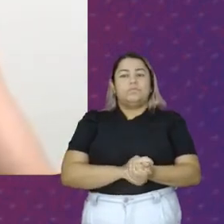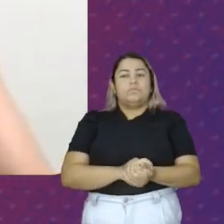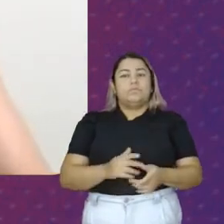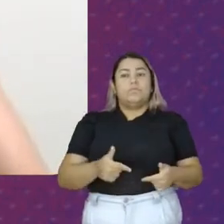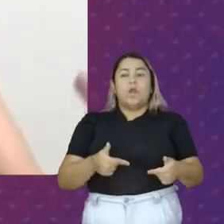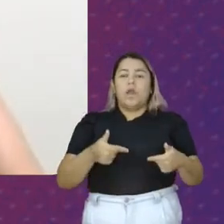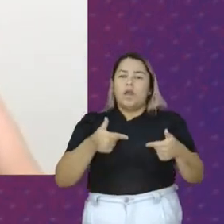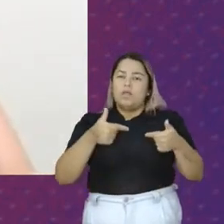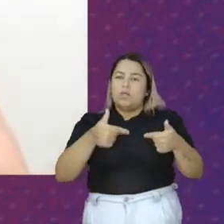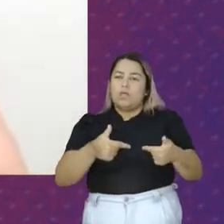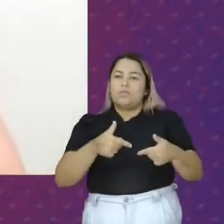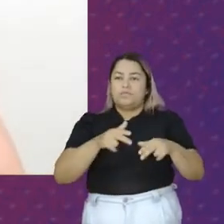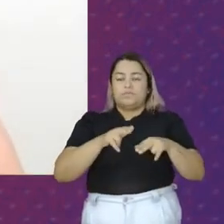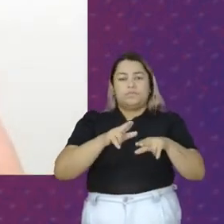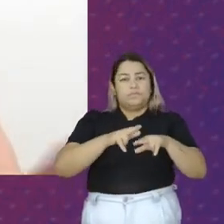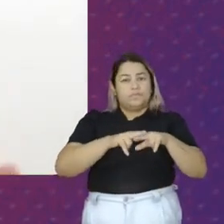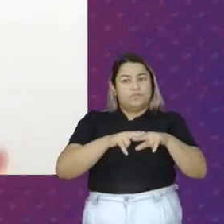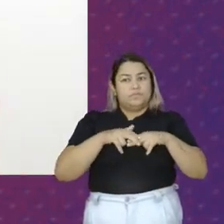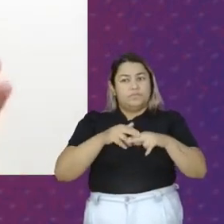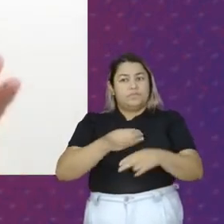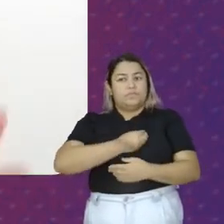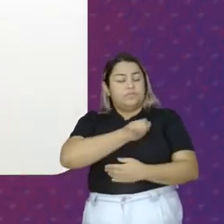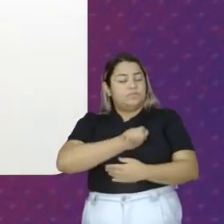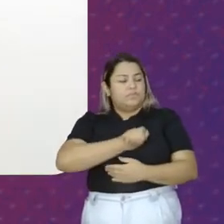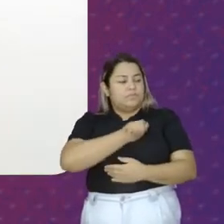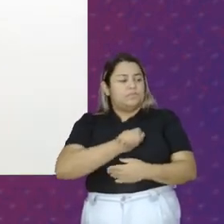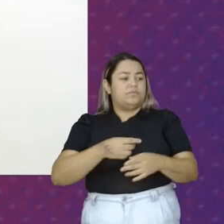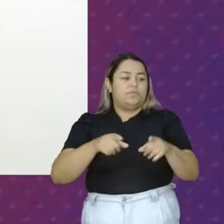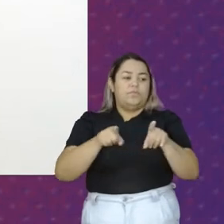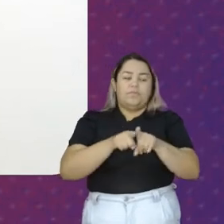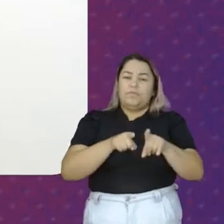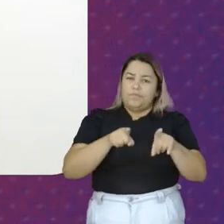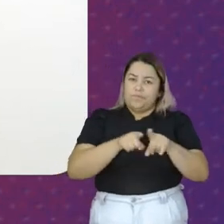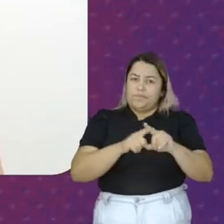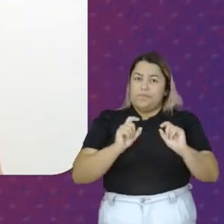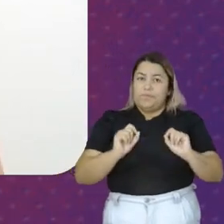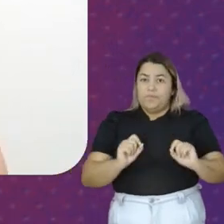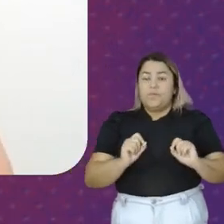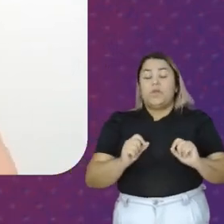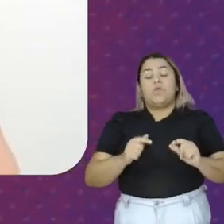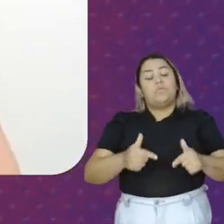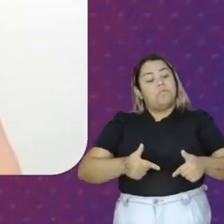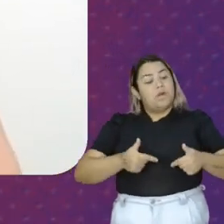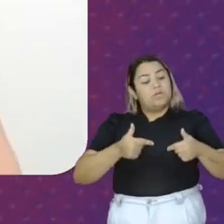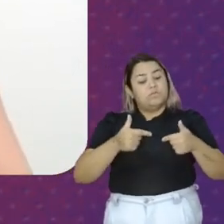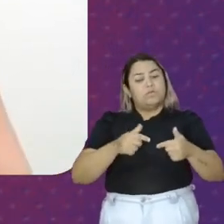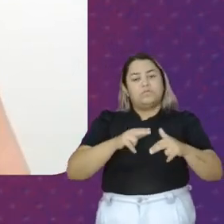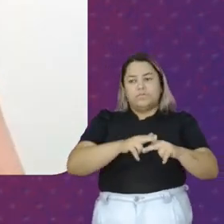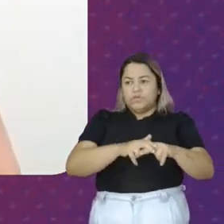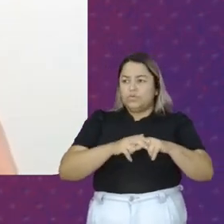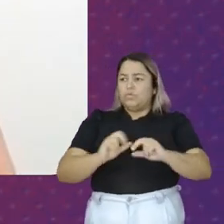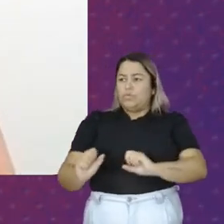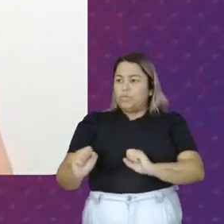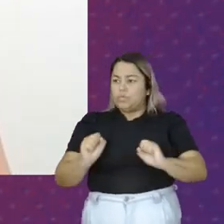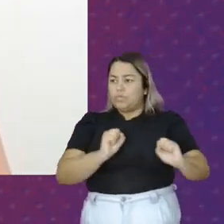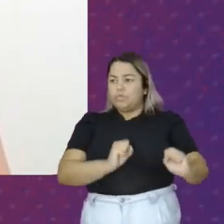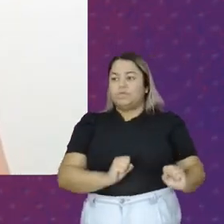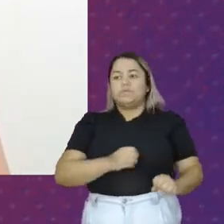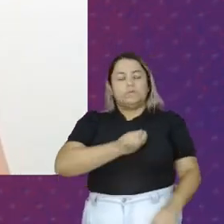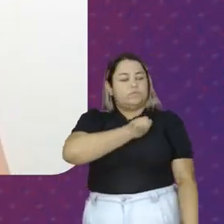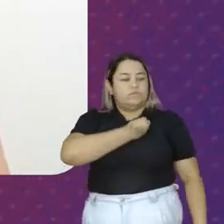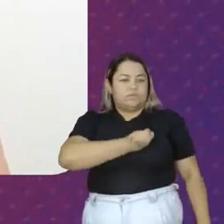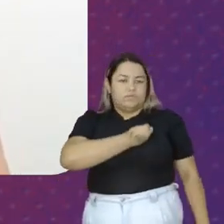luta pela participação é também uma luta pelo poder de